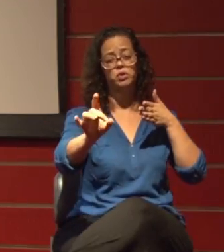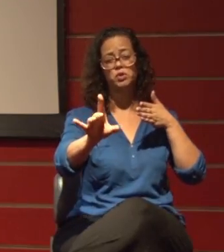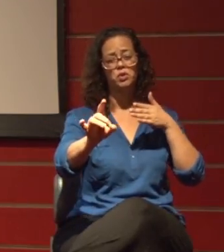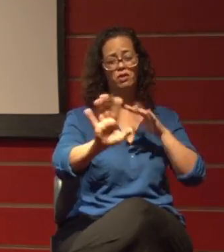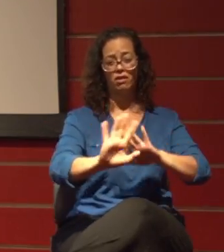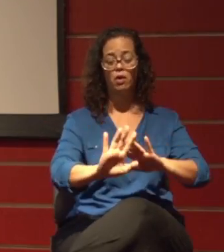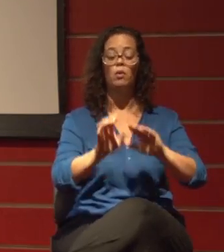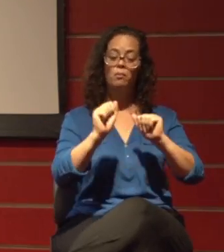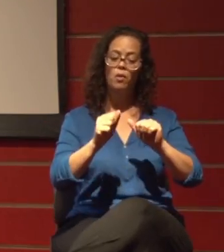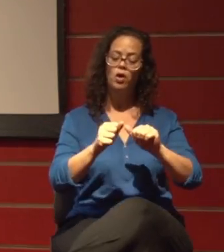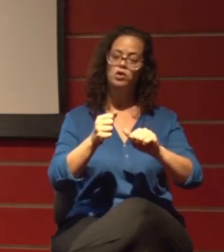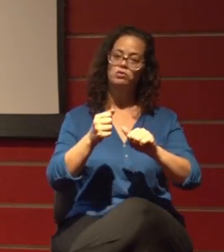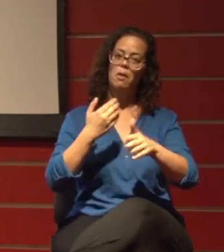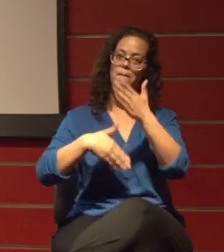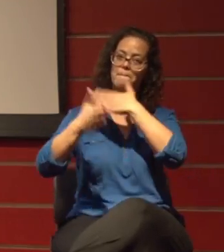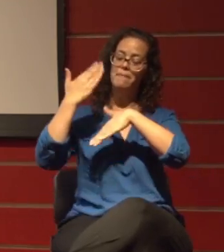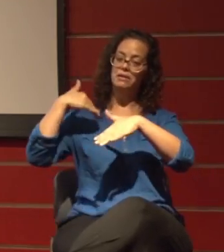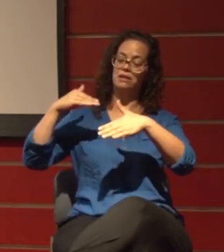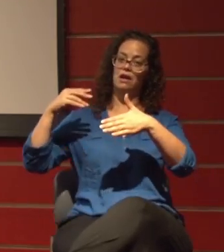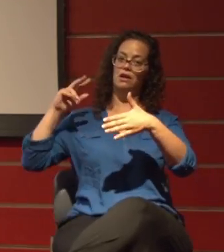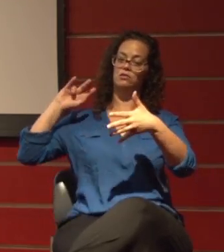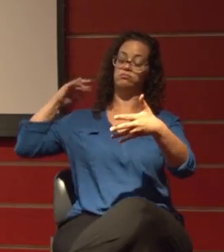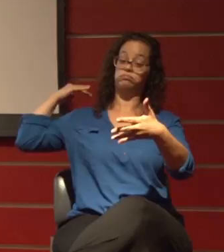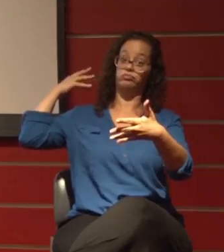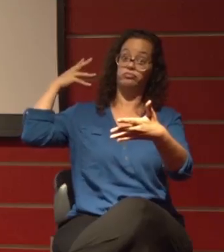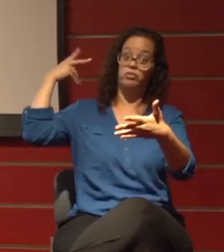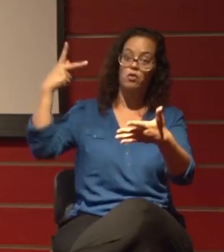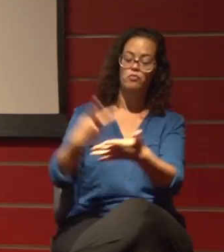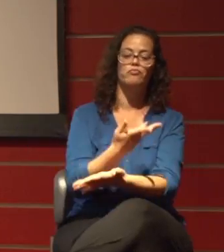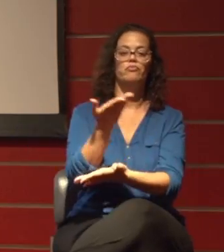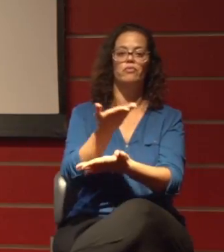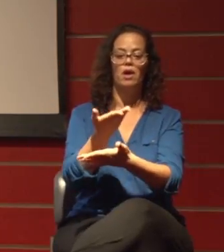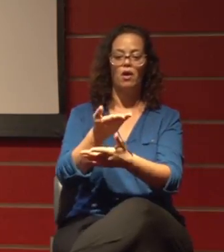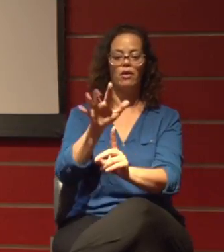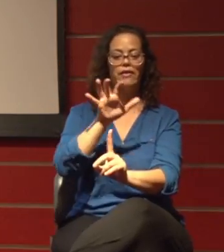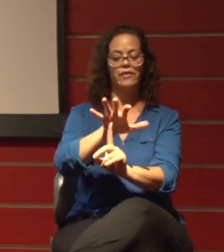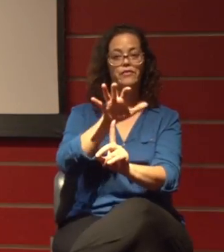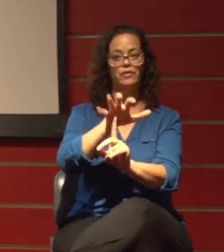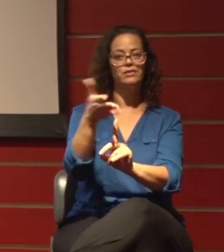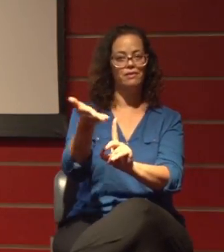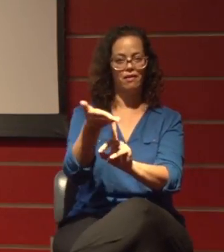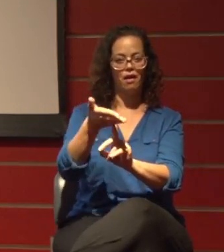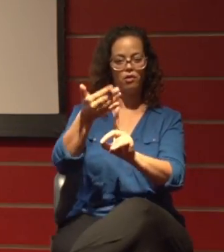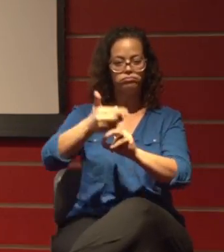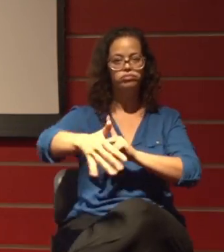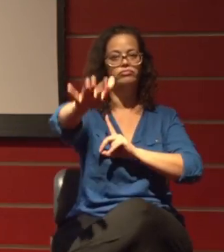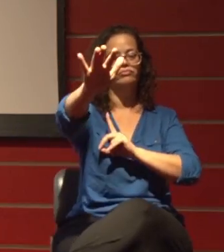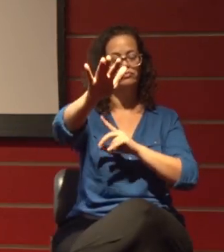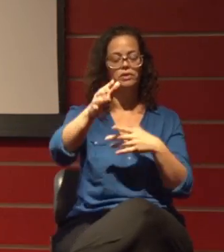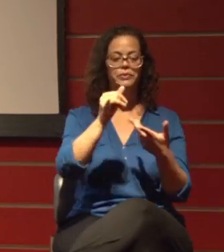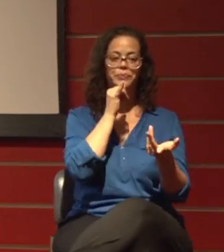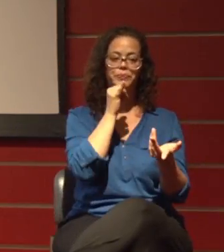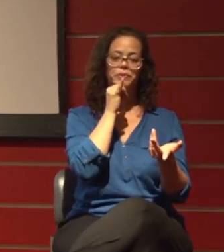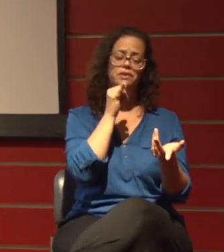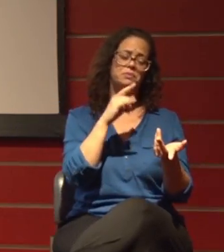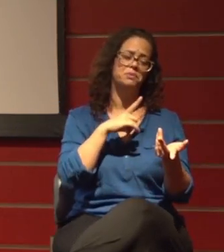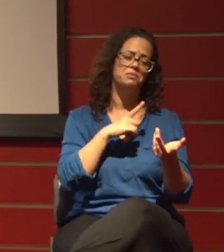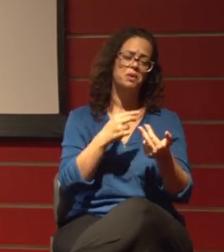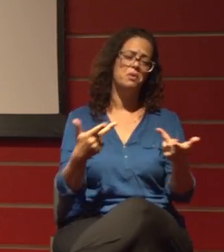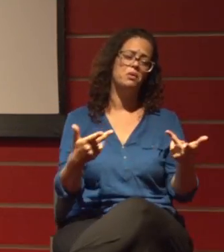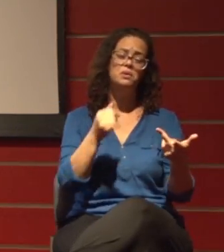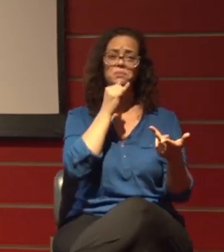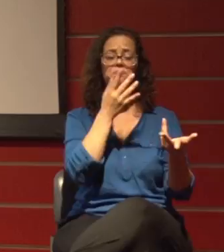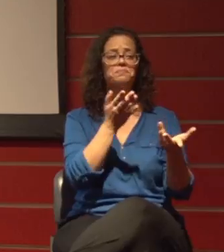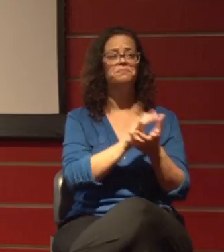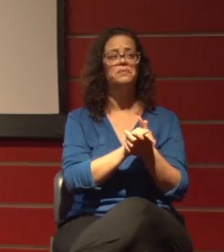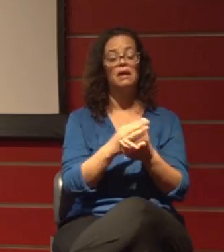passado que influi nesse efeito estimulador ou assinador que tá acontecendo agora né então você pode ter um feito que por